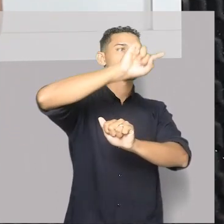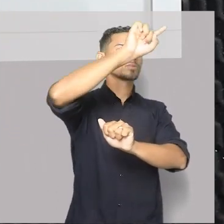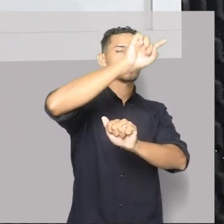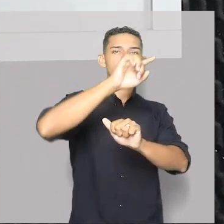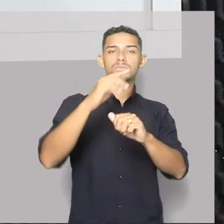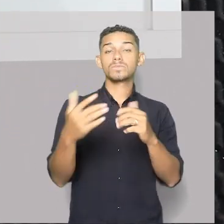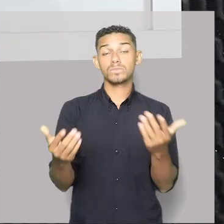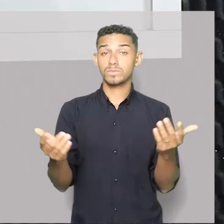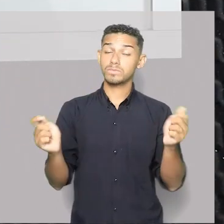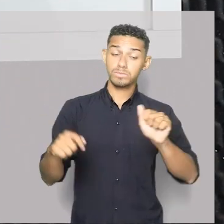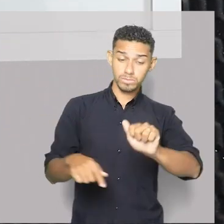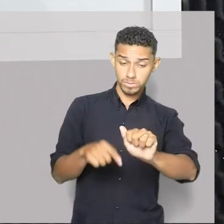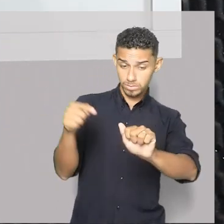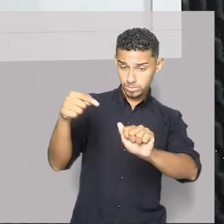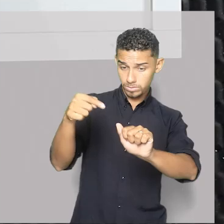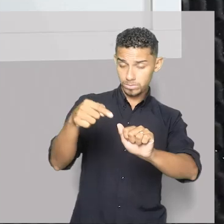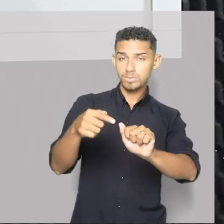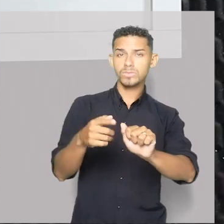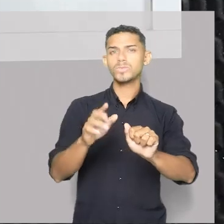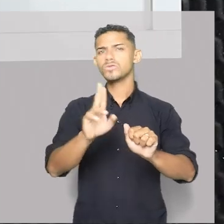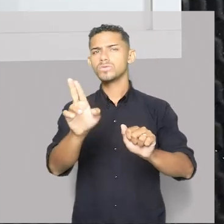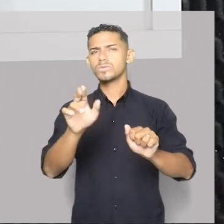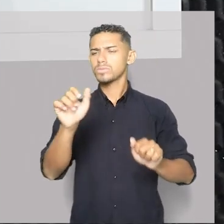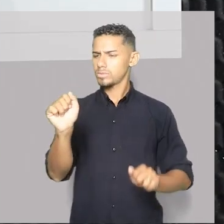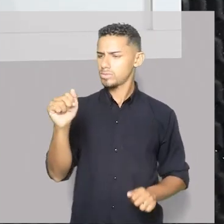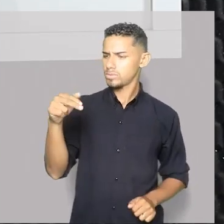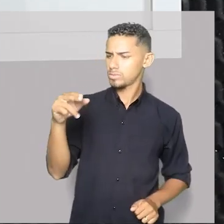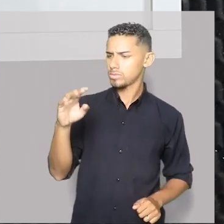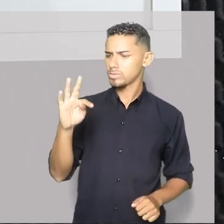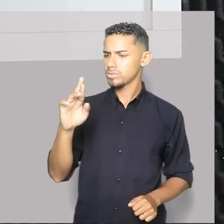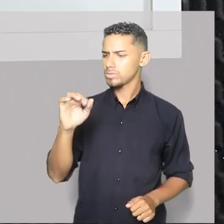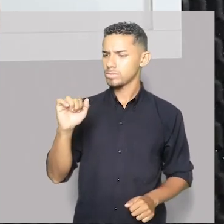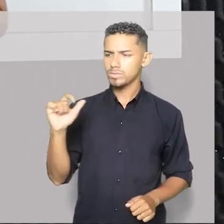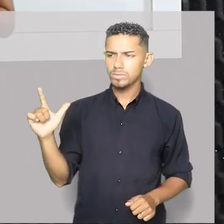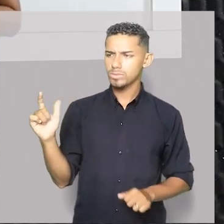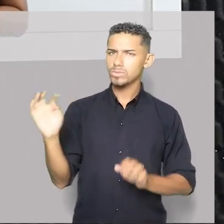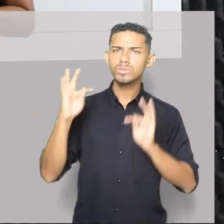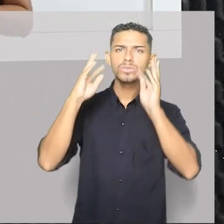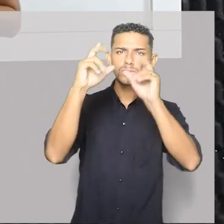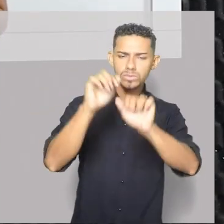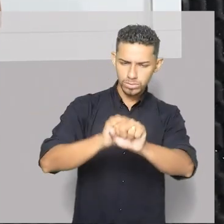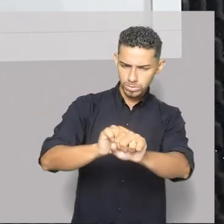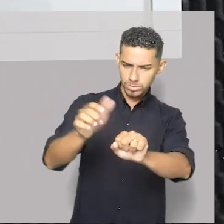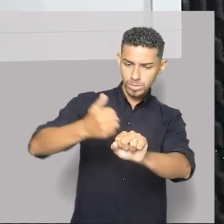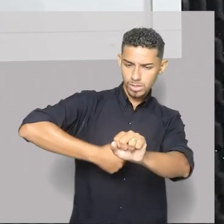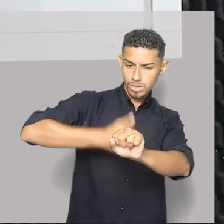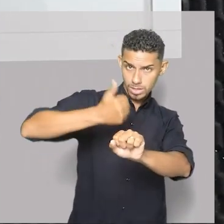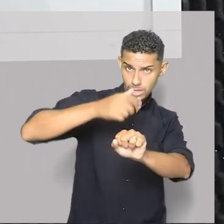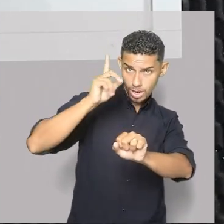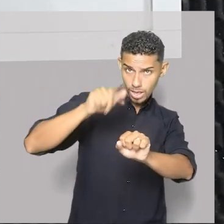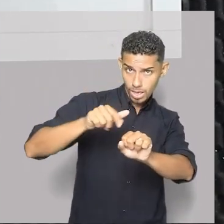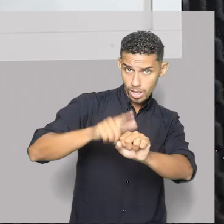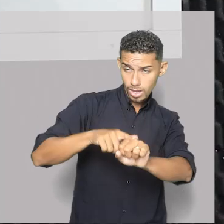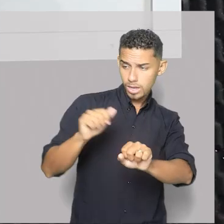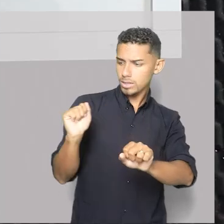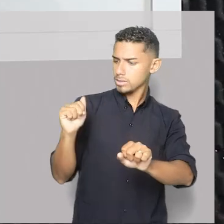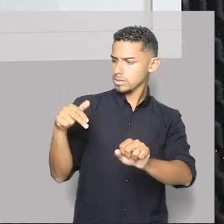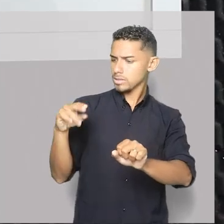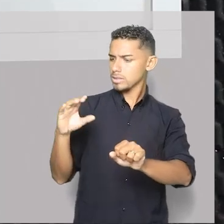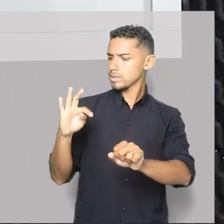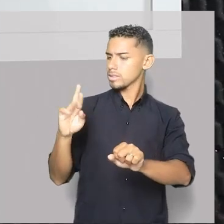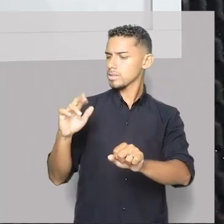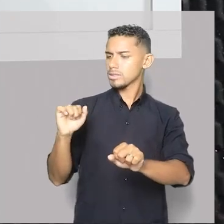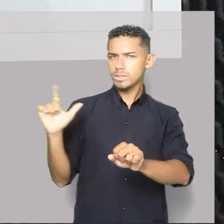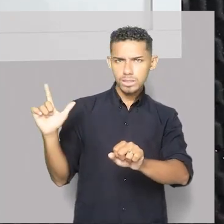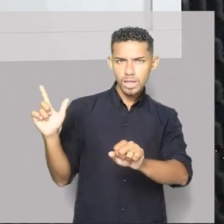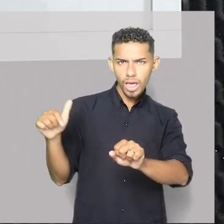vocês que esse A, ele é o ancestral de todo mundo? O que que você acha? Você acha que sim? Todo mundo ramificou